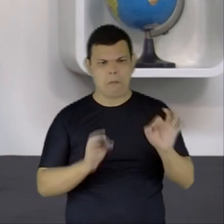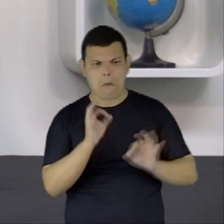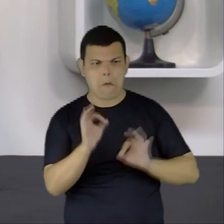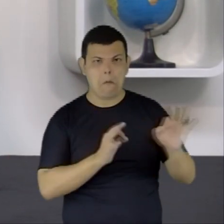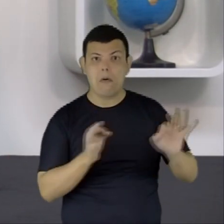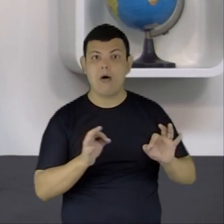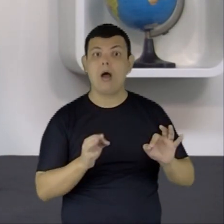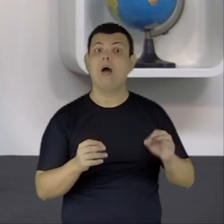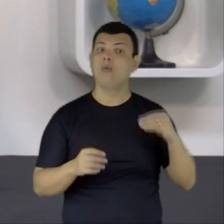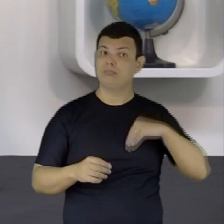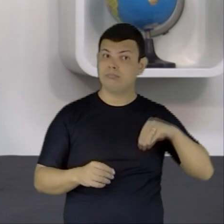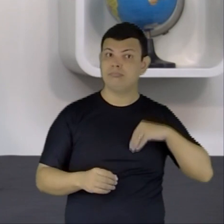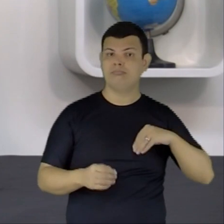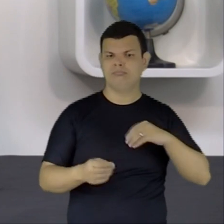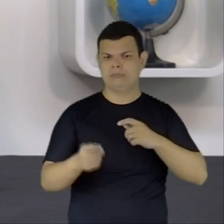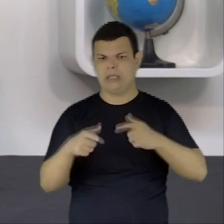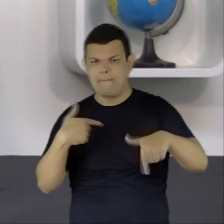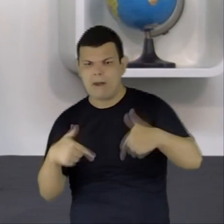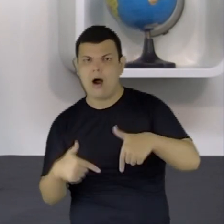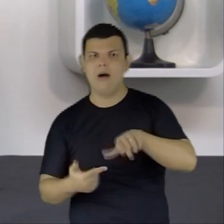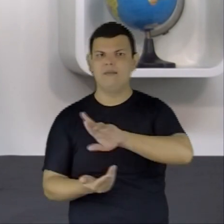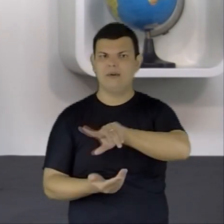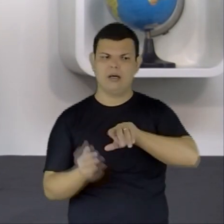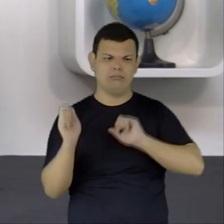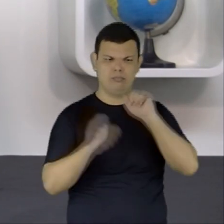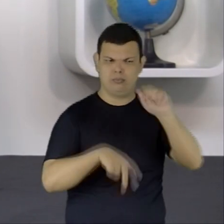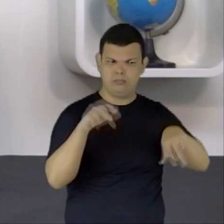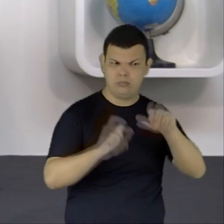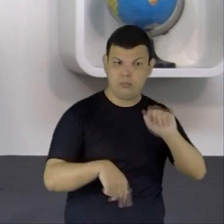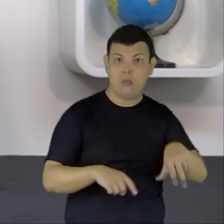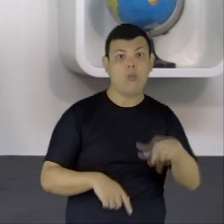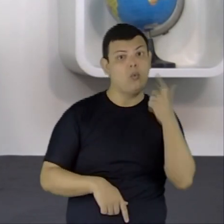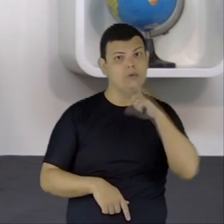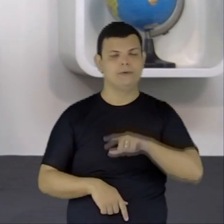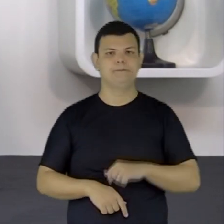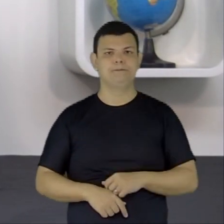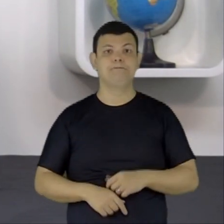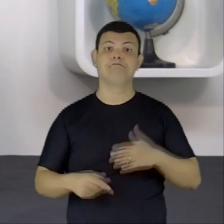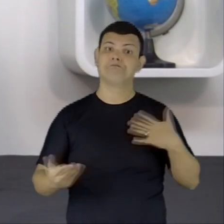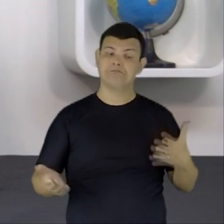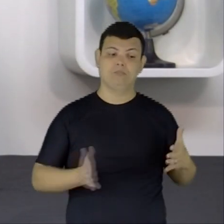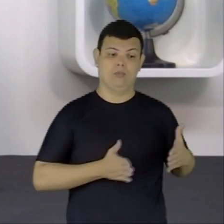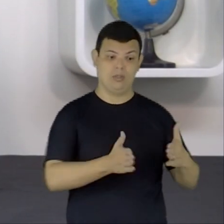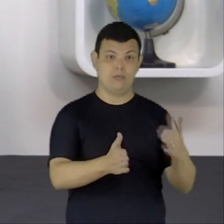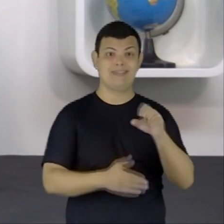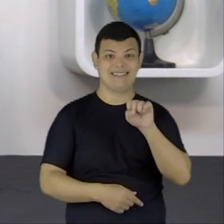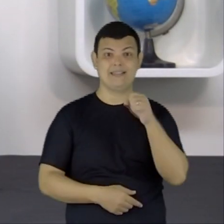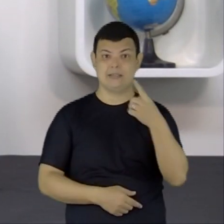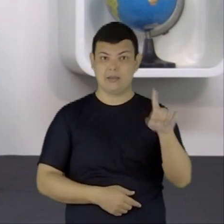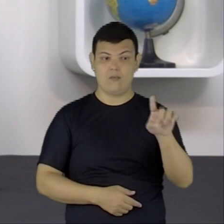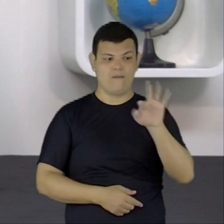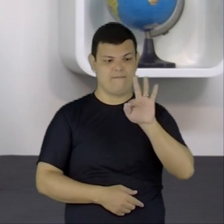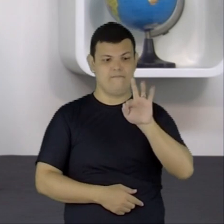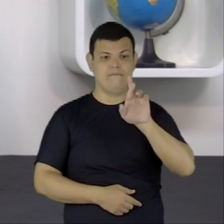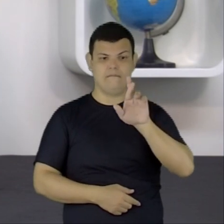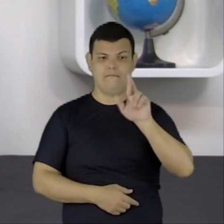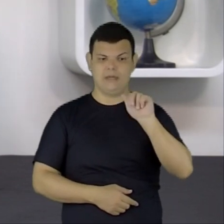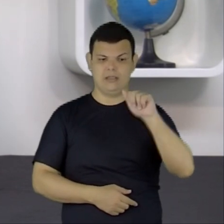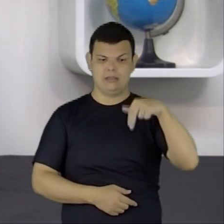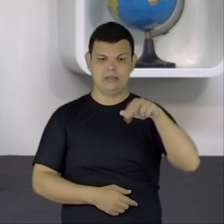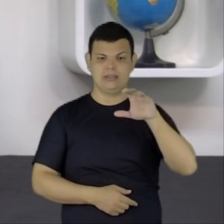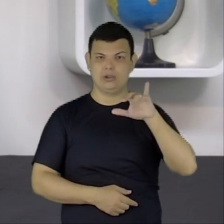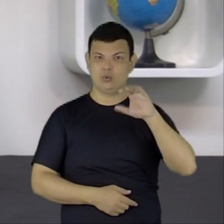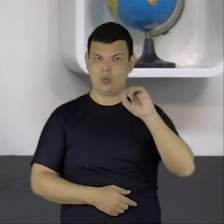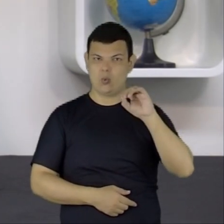emprego e renda nessa região Nordeste. Então, o Rio São Francisco, ó, que é um rio que percorre desde lá da região